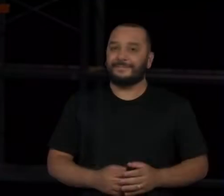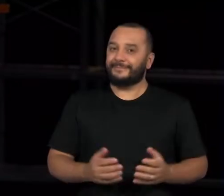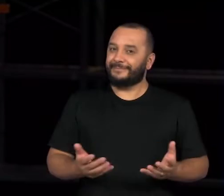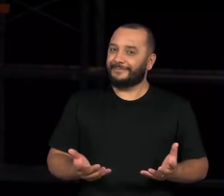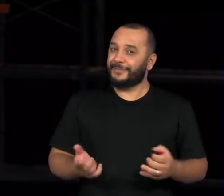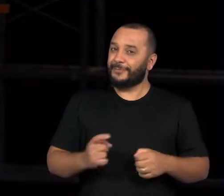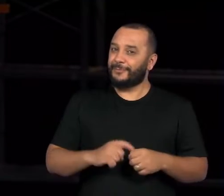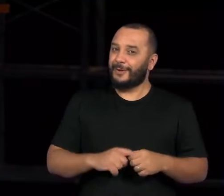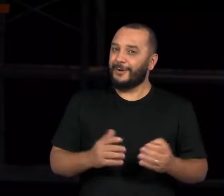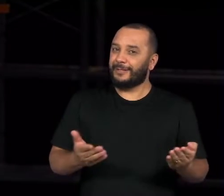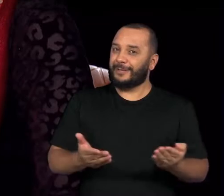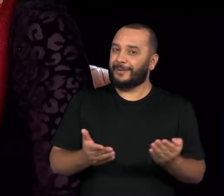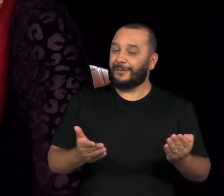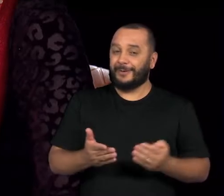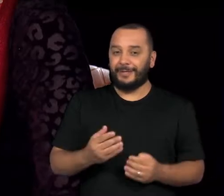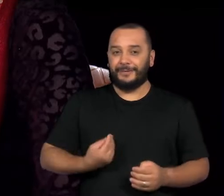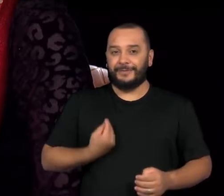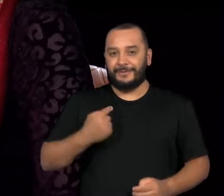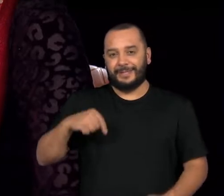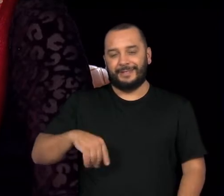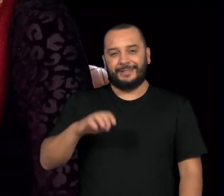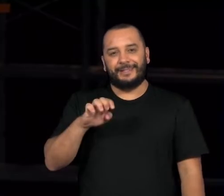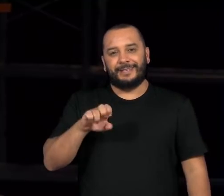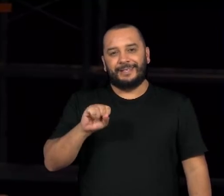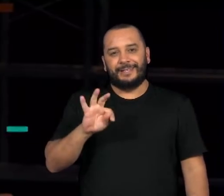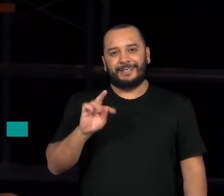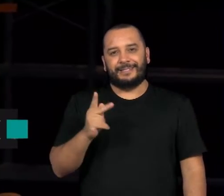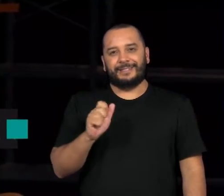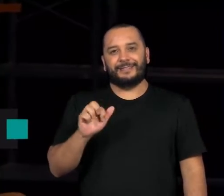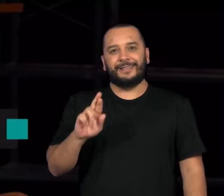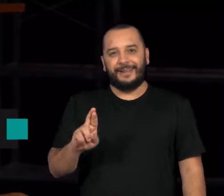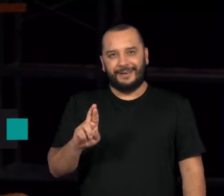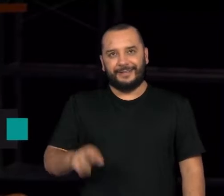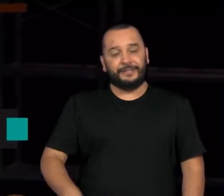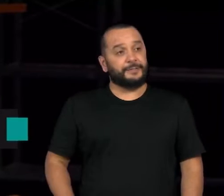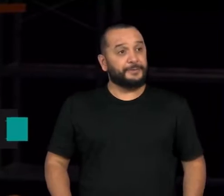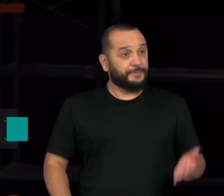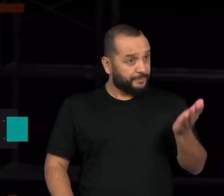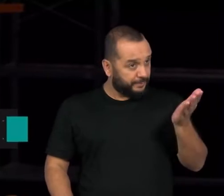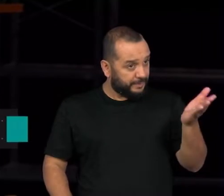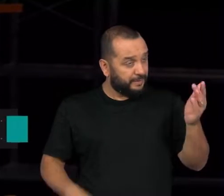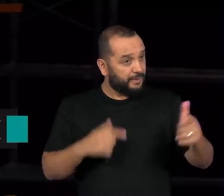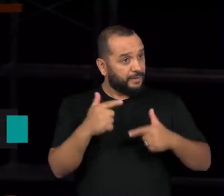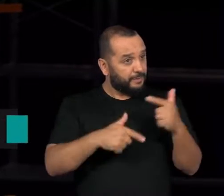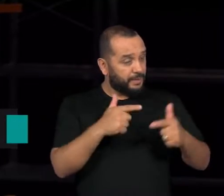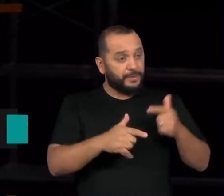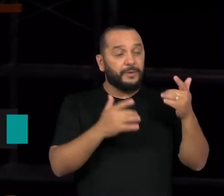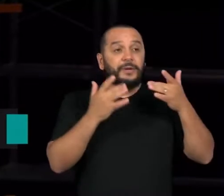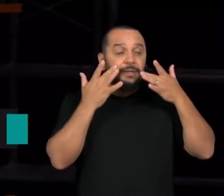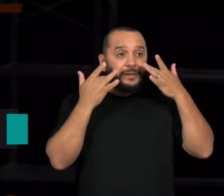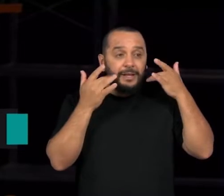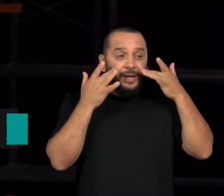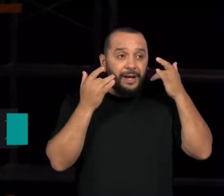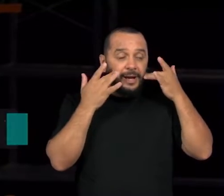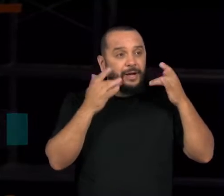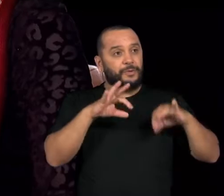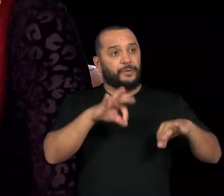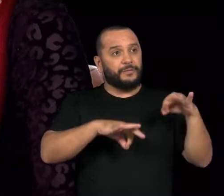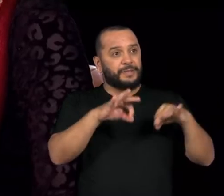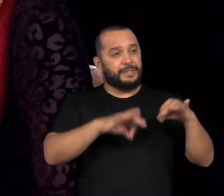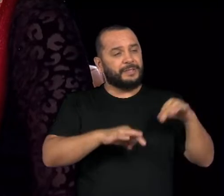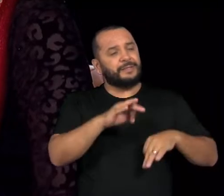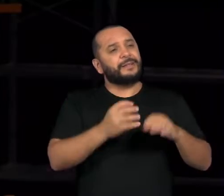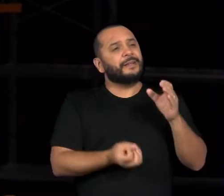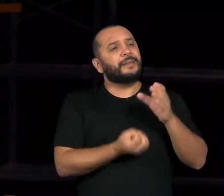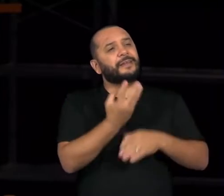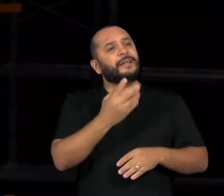Estamos de volta hoje com Esther Góes. Esther, você também trabalhou no Teatro Oficina em montagens históricas. Como é